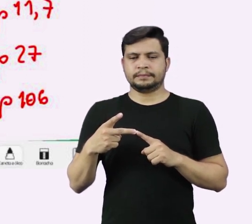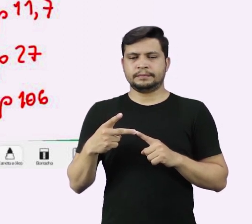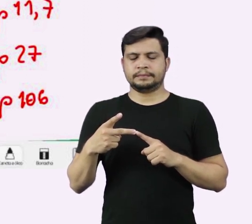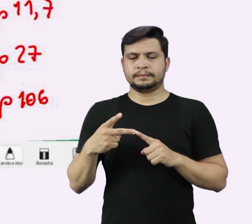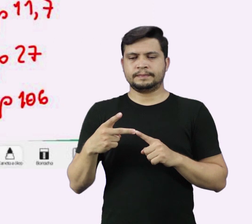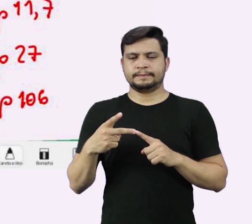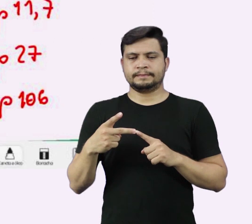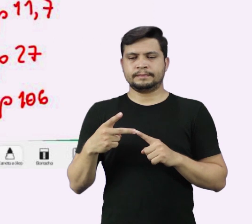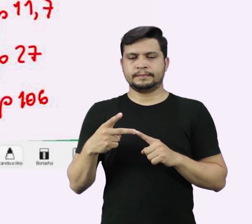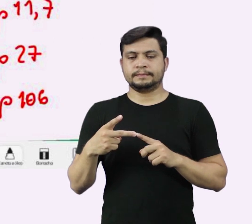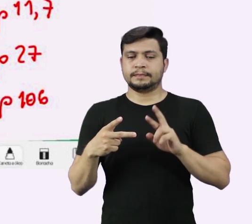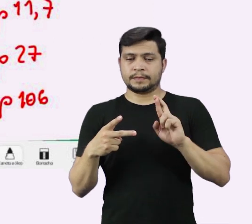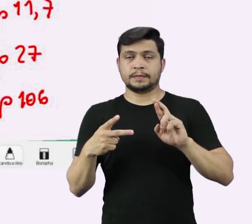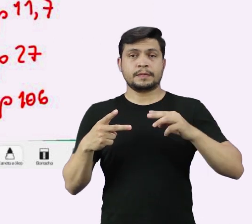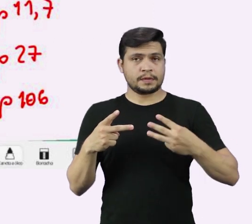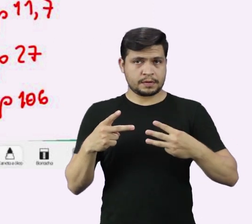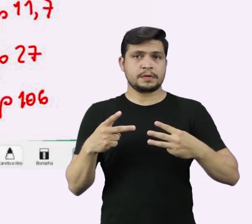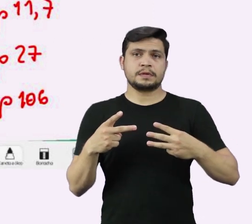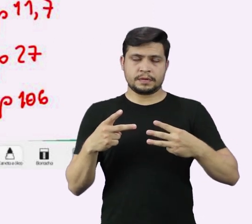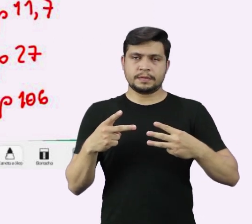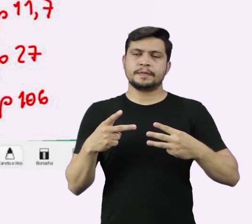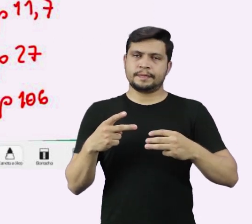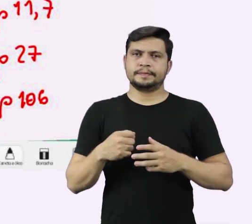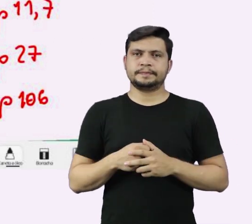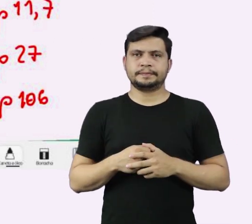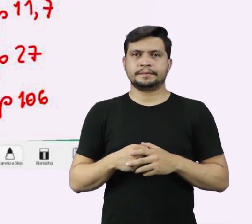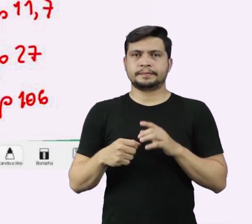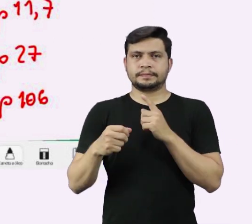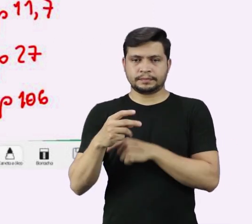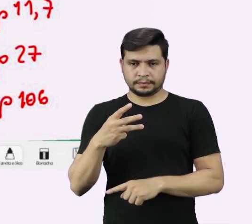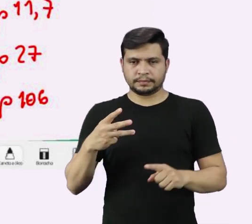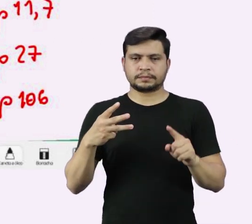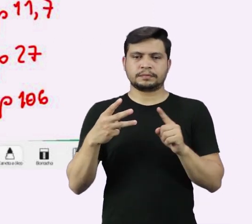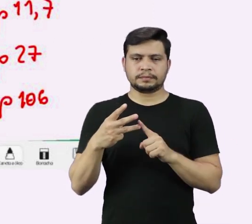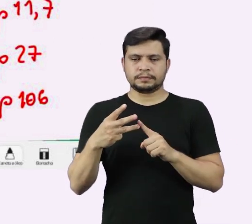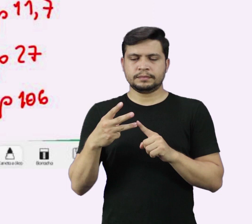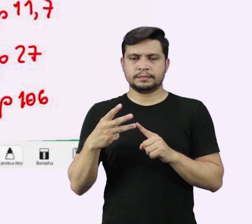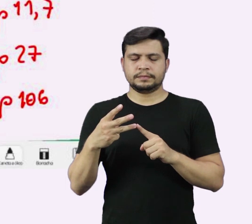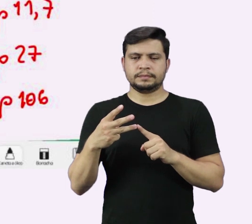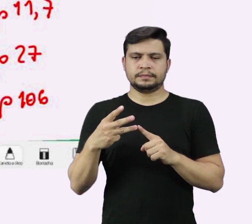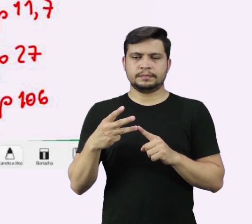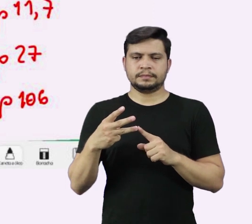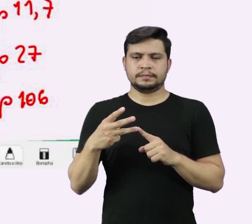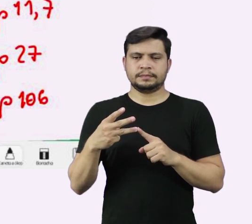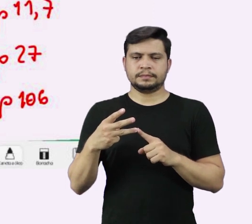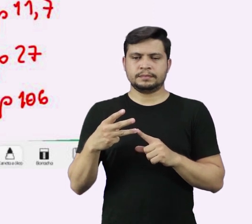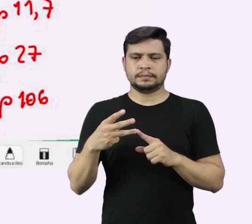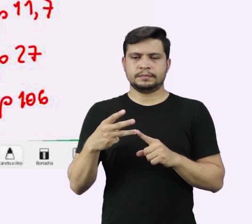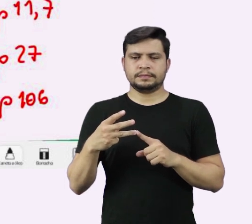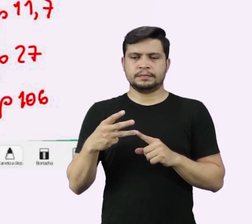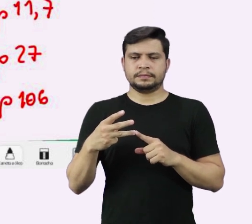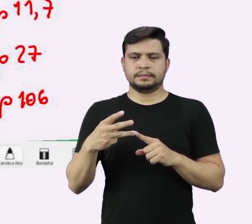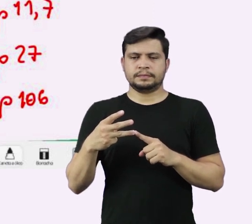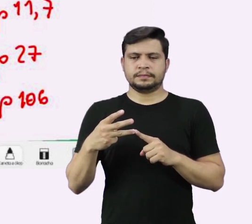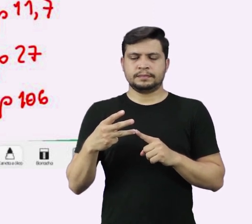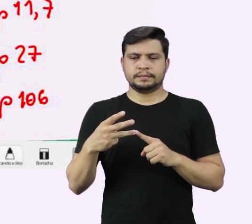então o R2 é menor do que o R3. O R3 no caso é menor do que quem? O R3 no caso é menor do que o R4,